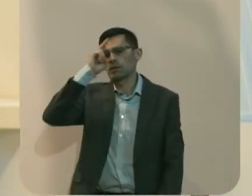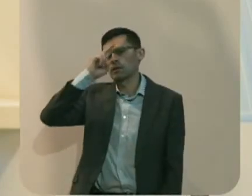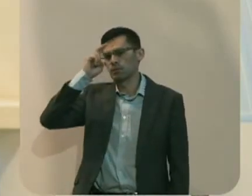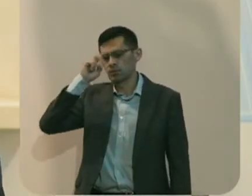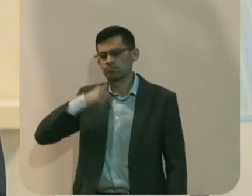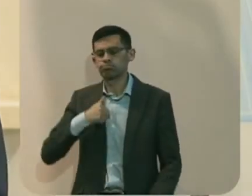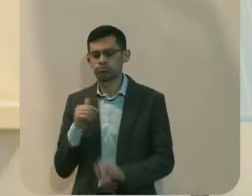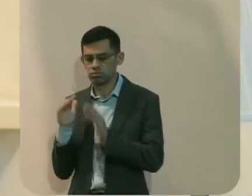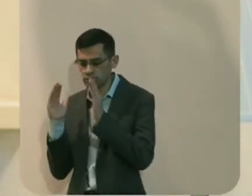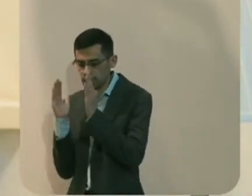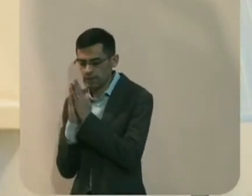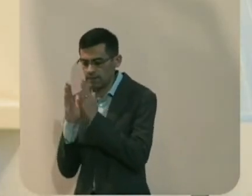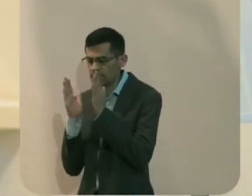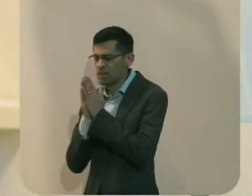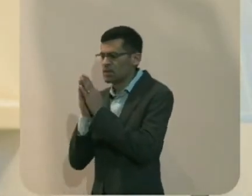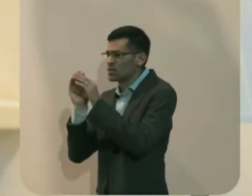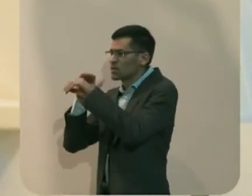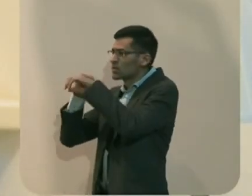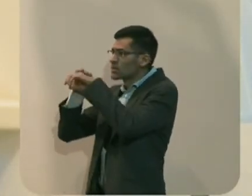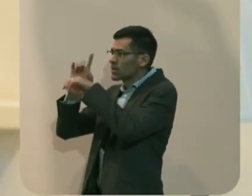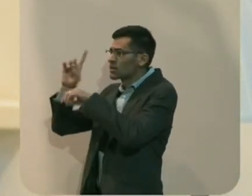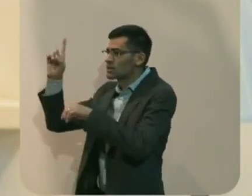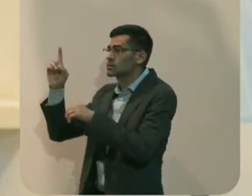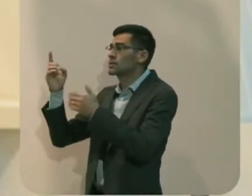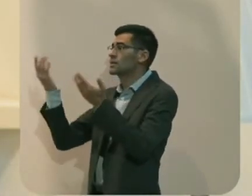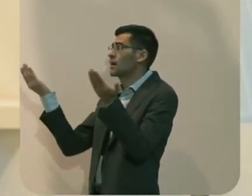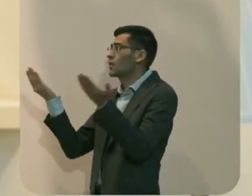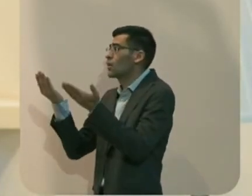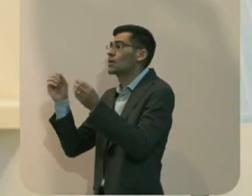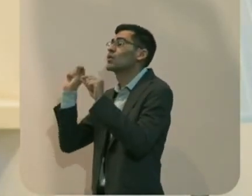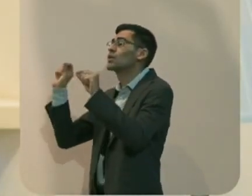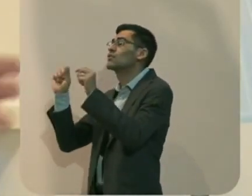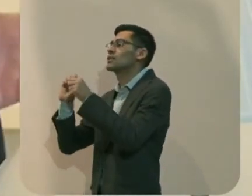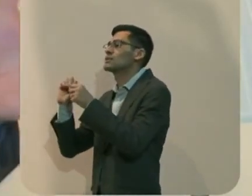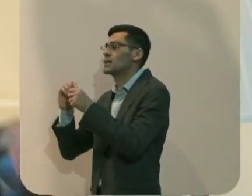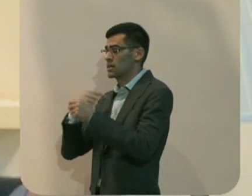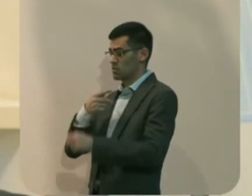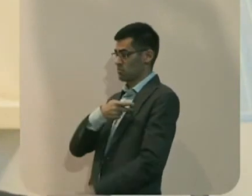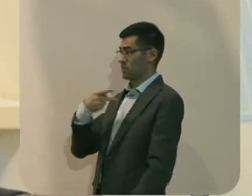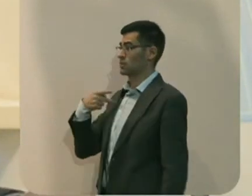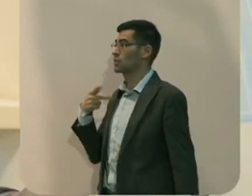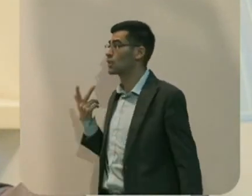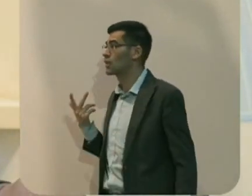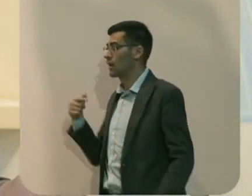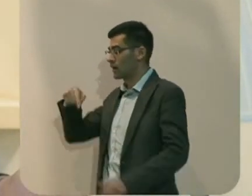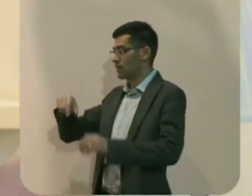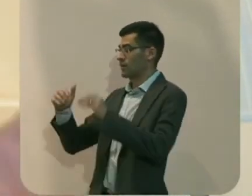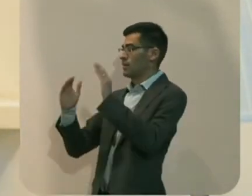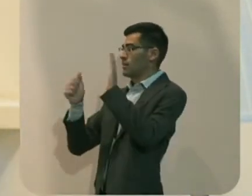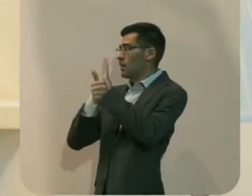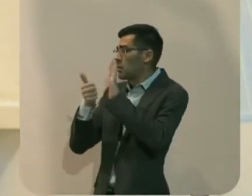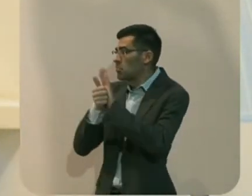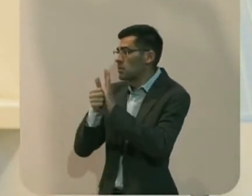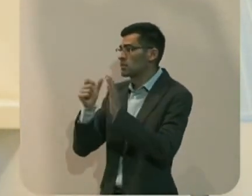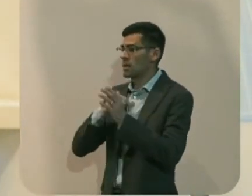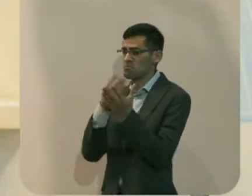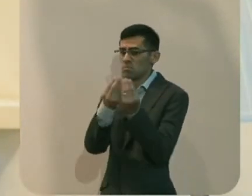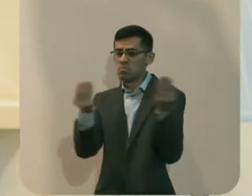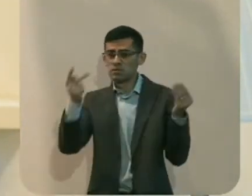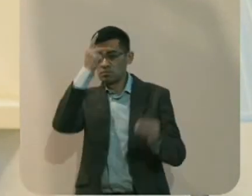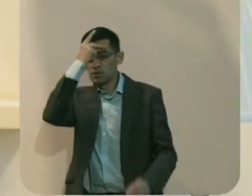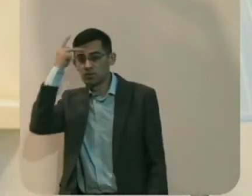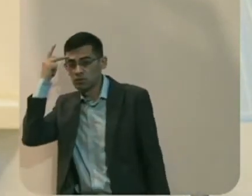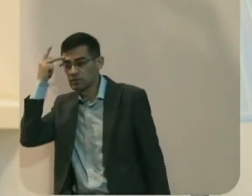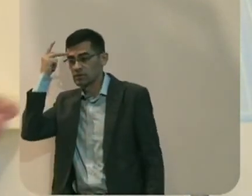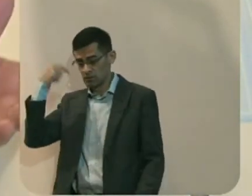vim orar e fui falar com Deus exatamente isso. Senhor, e agora? Eu sou pastor dessa igreja, tem uma multidão de gente